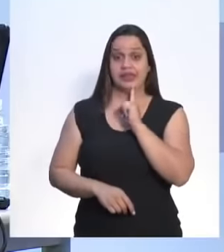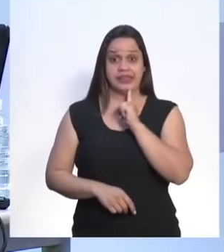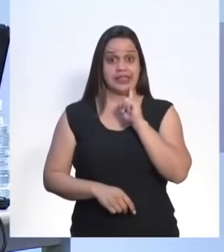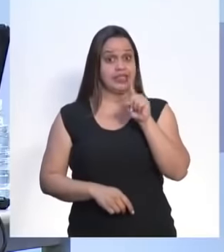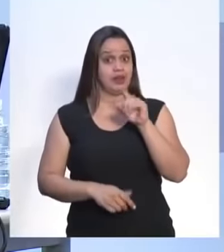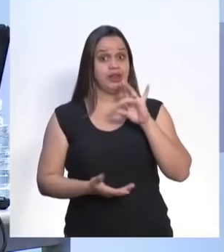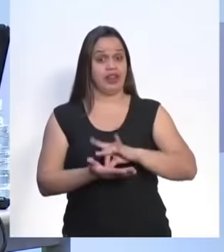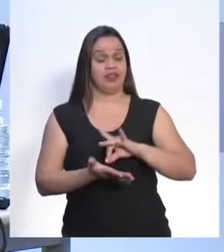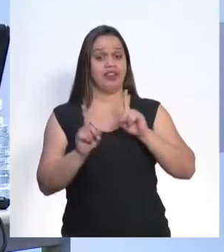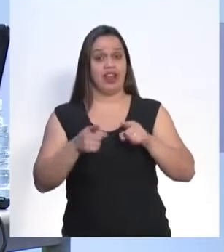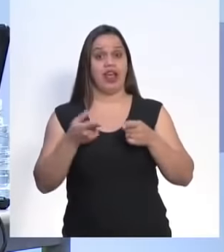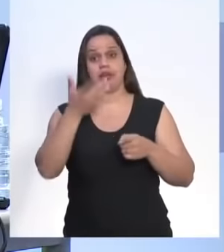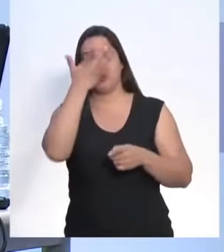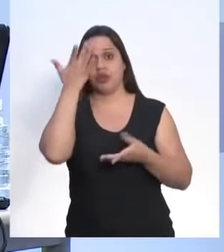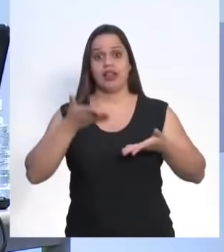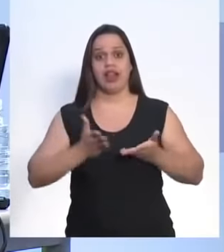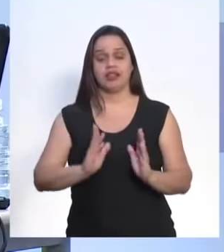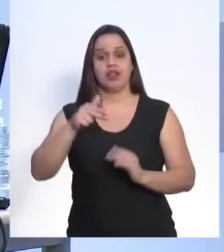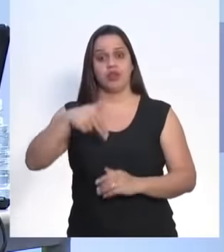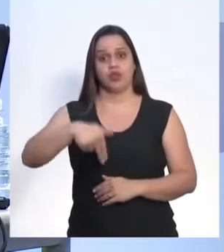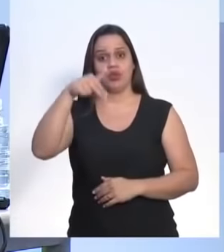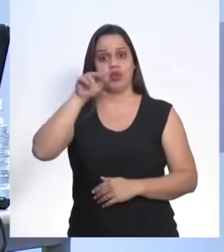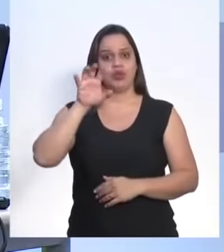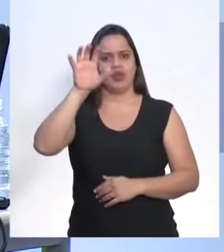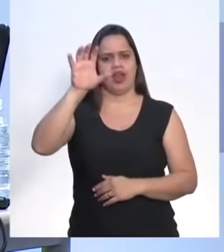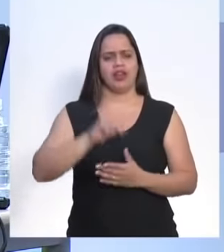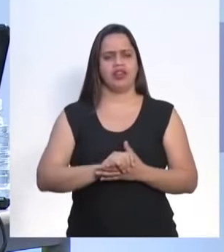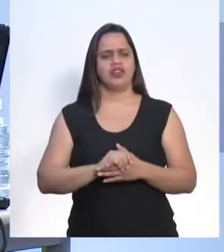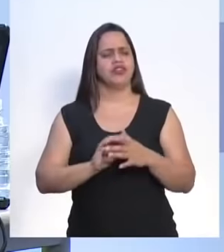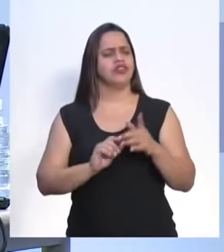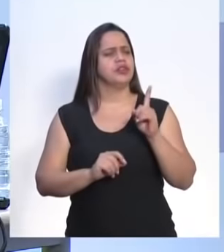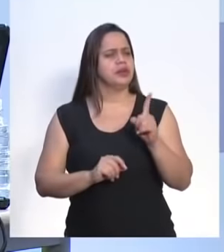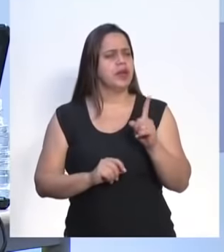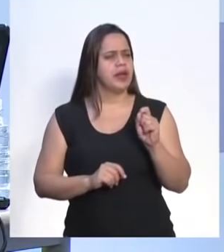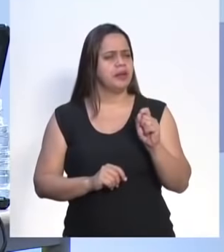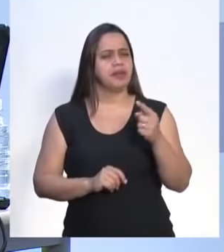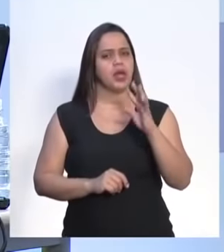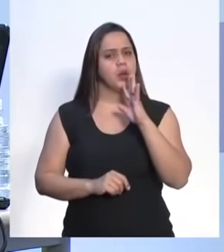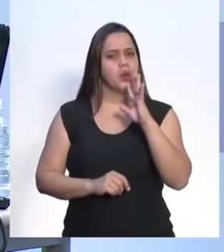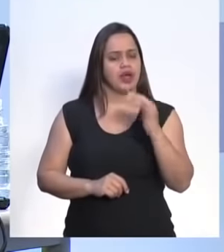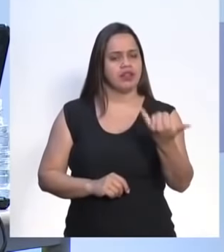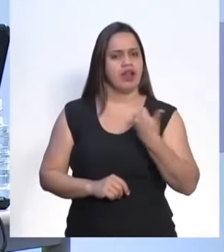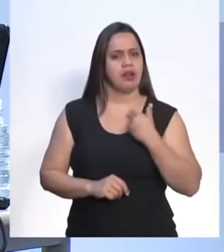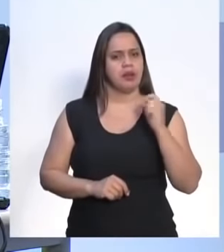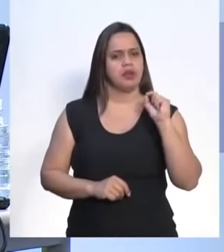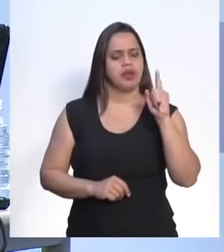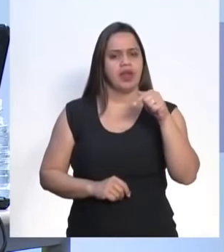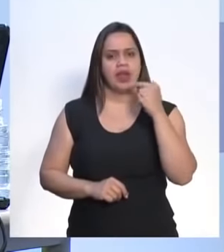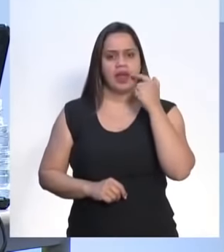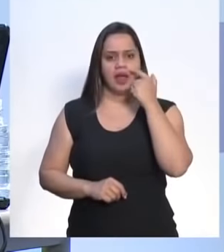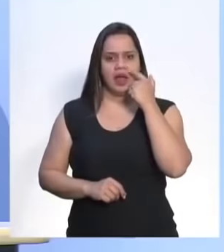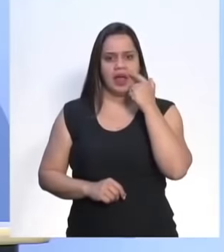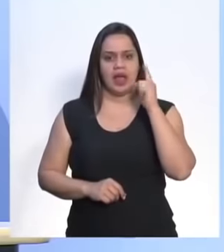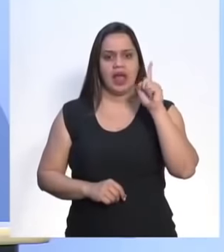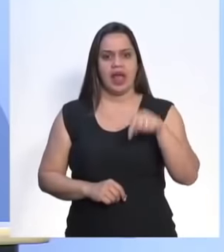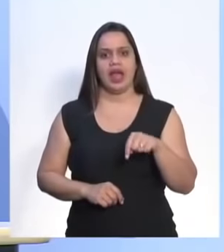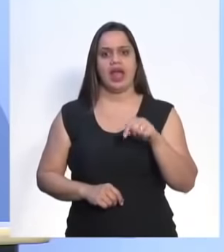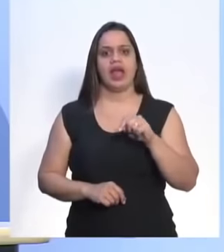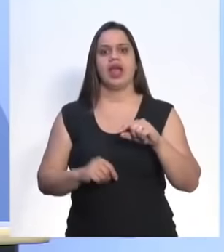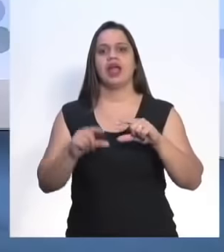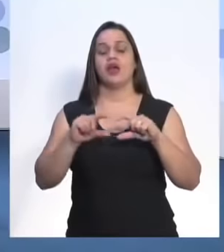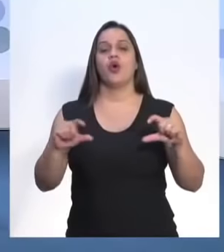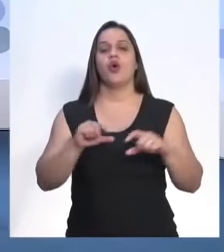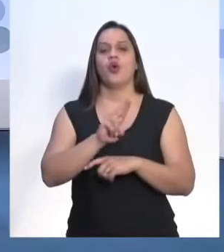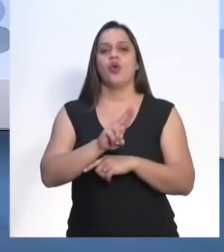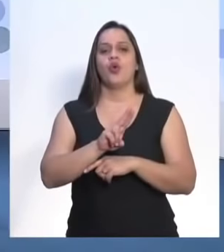Nordeste, né? Quem não conhece, fala pra mim de onde que é retirado mesmo, Mônica. É do... Isso daí é do suricato ceboso.